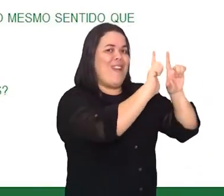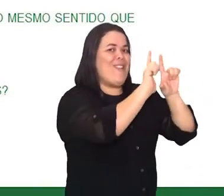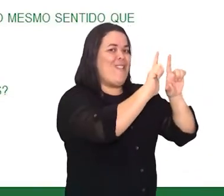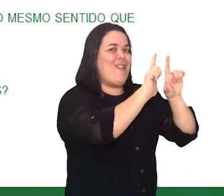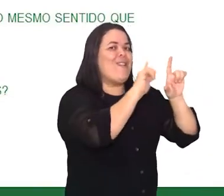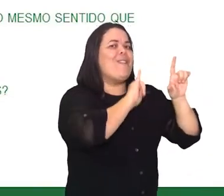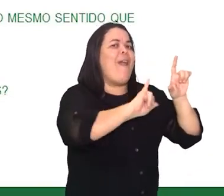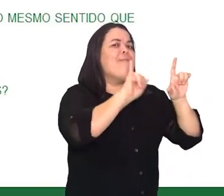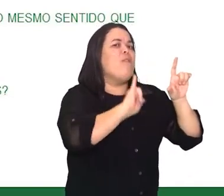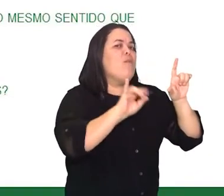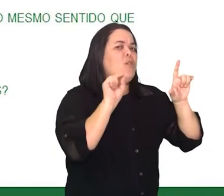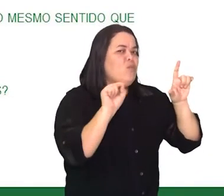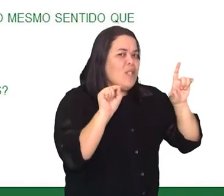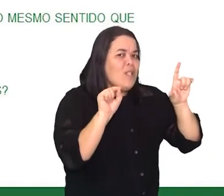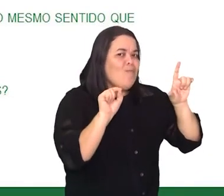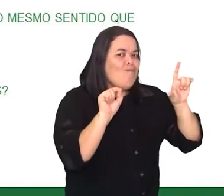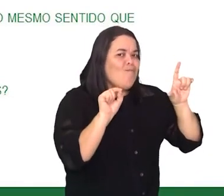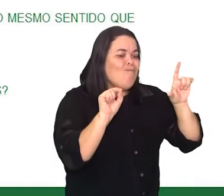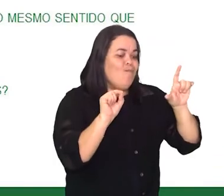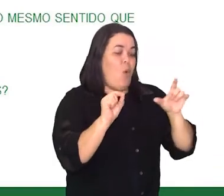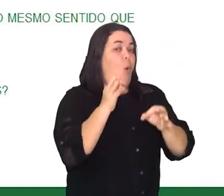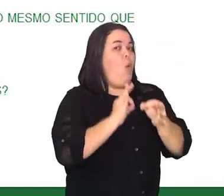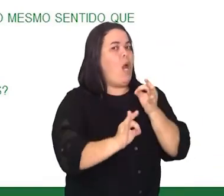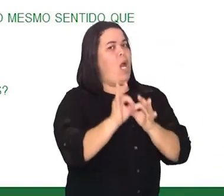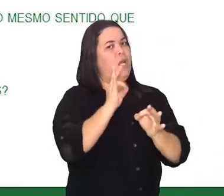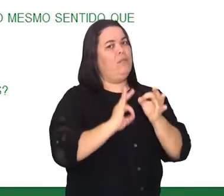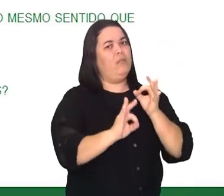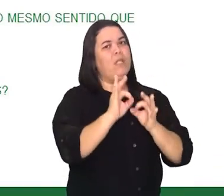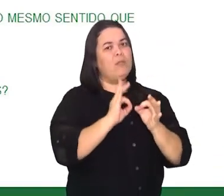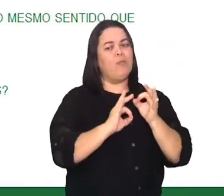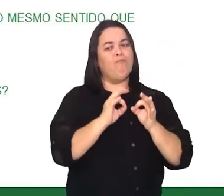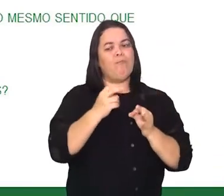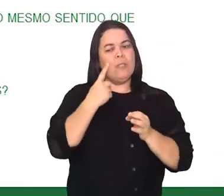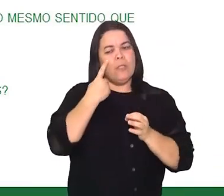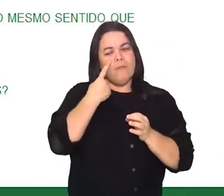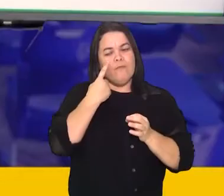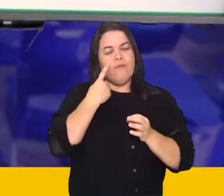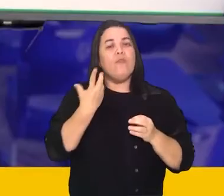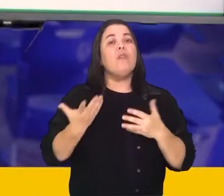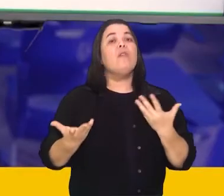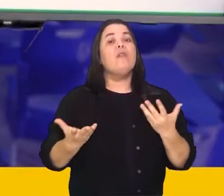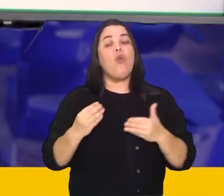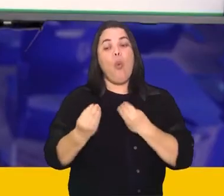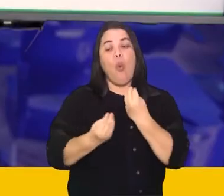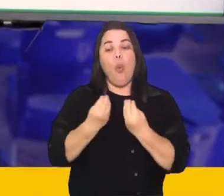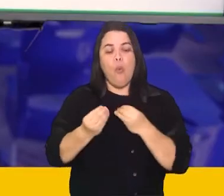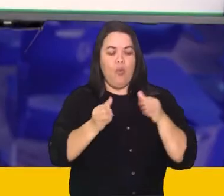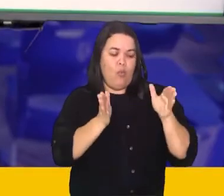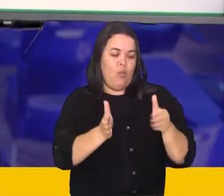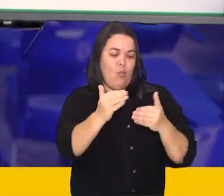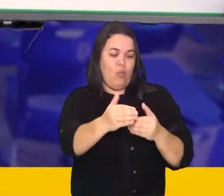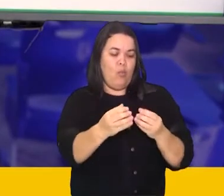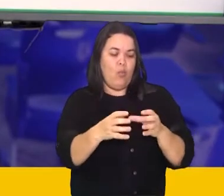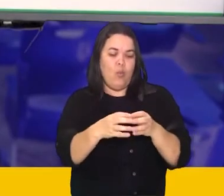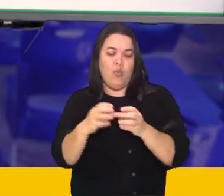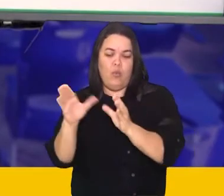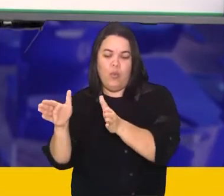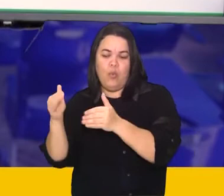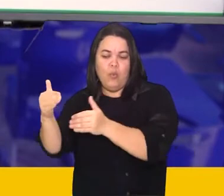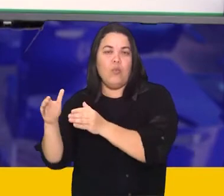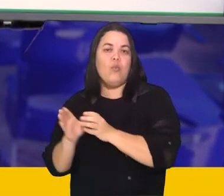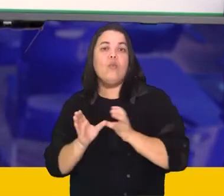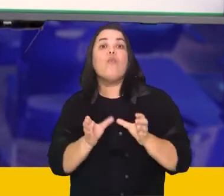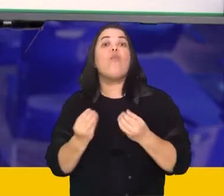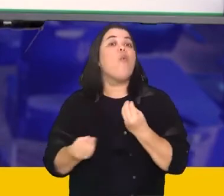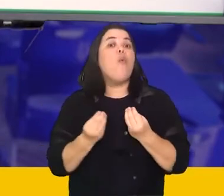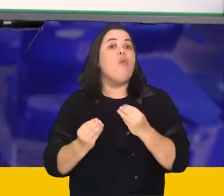pede um balanço de desempenho, né? Que é aí algo que é próprio nas